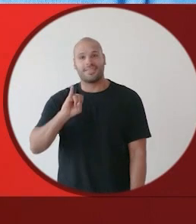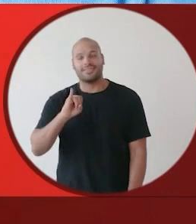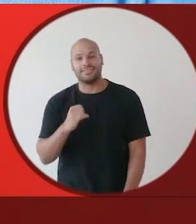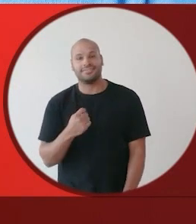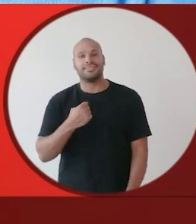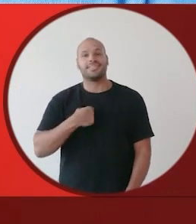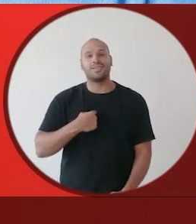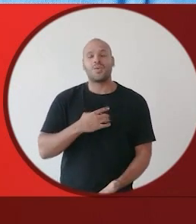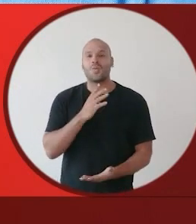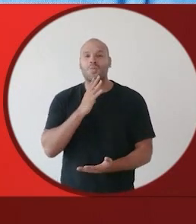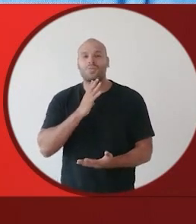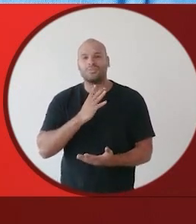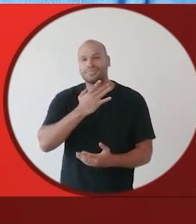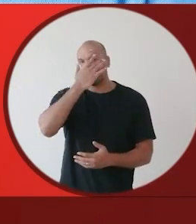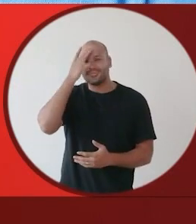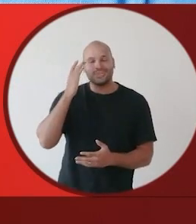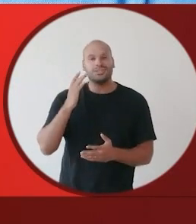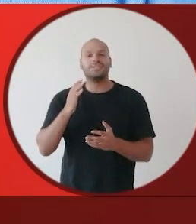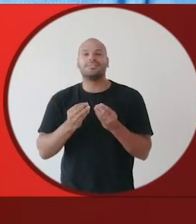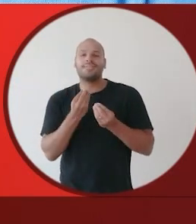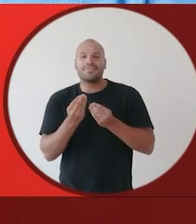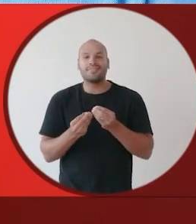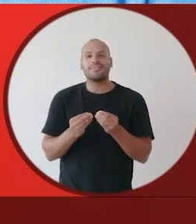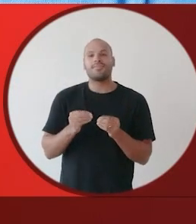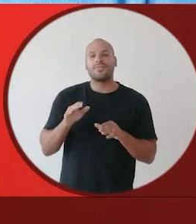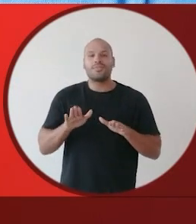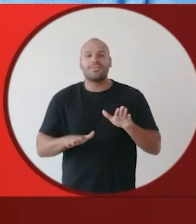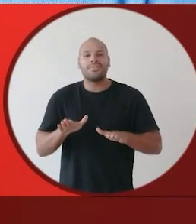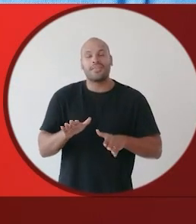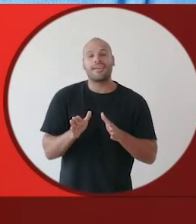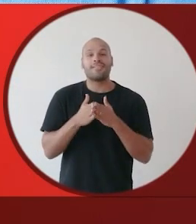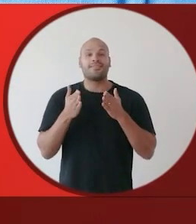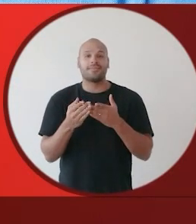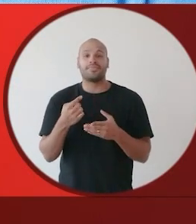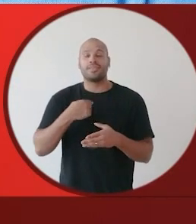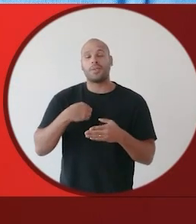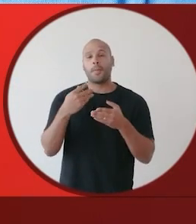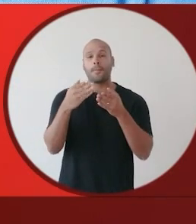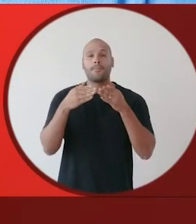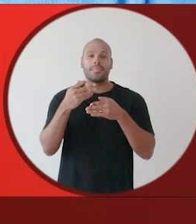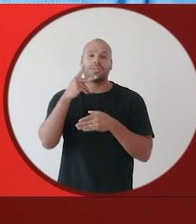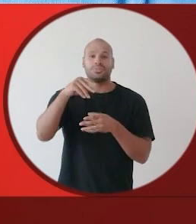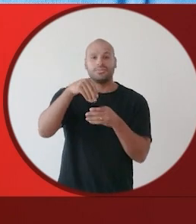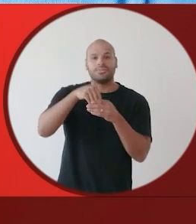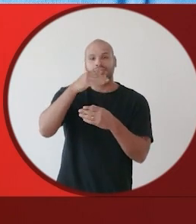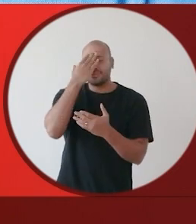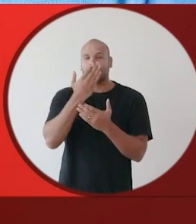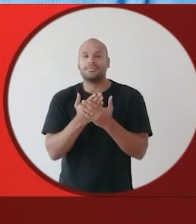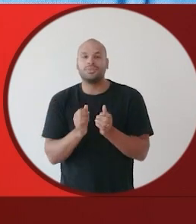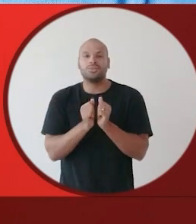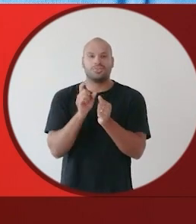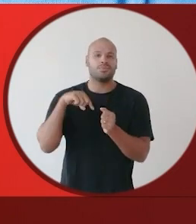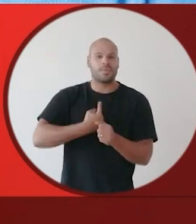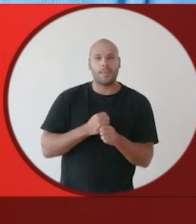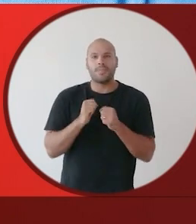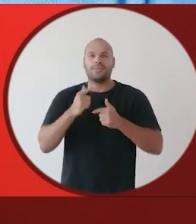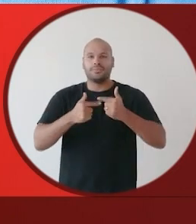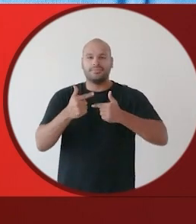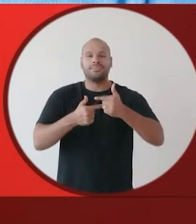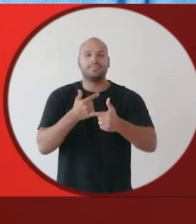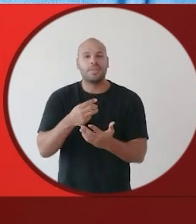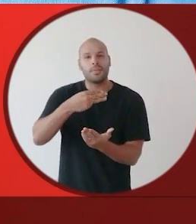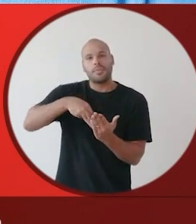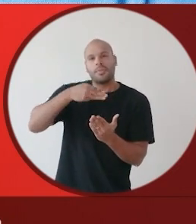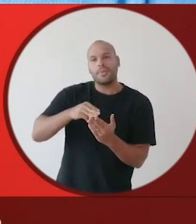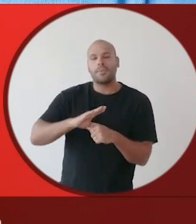Olá, me chamo Daniel, conhecido popularmente como Foca. Nesta eleição, eu peço seu voto de confiança para que juntos possamos lutar por um